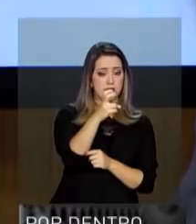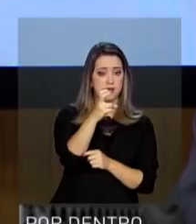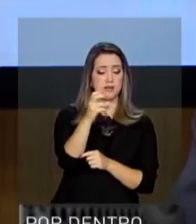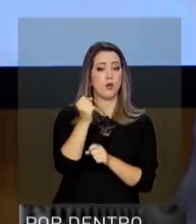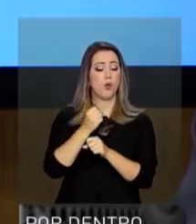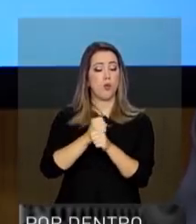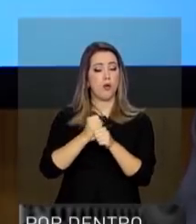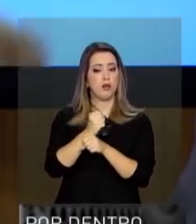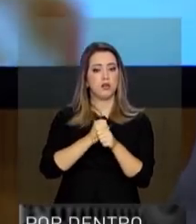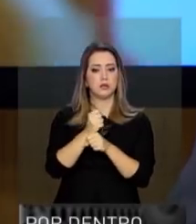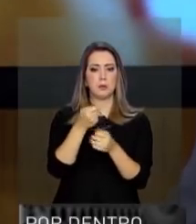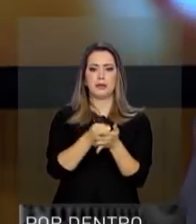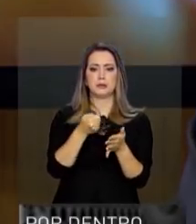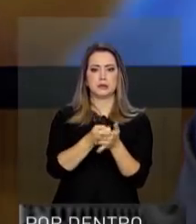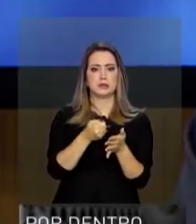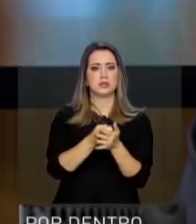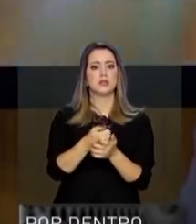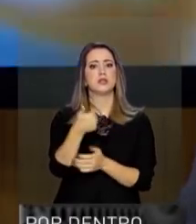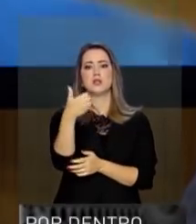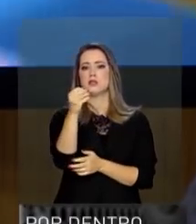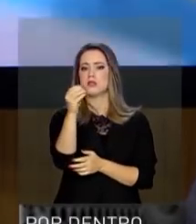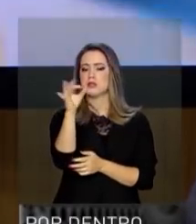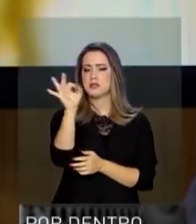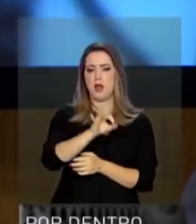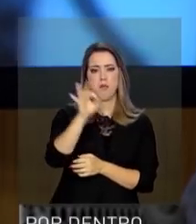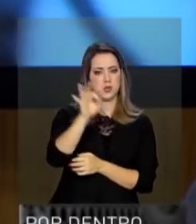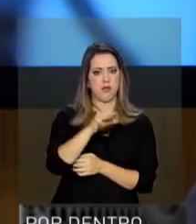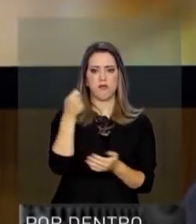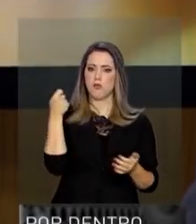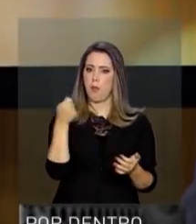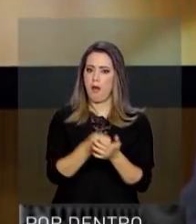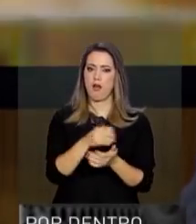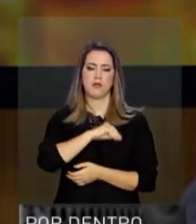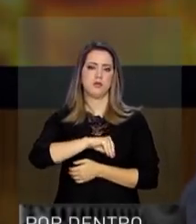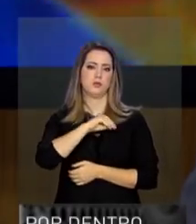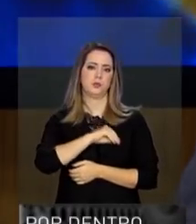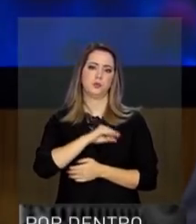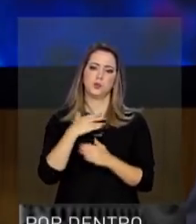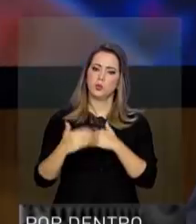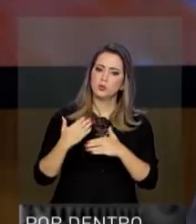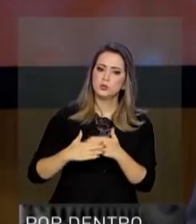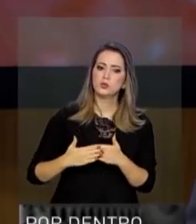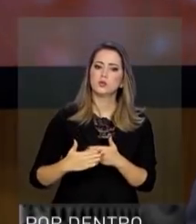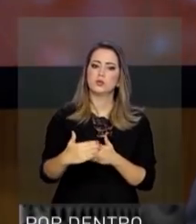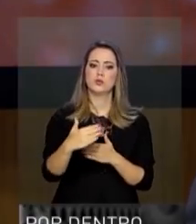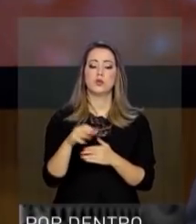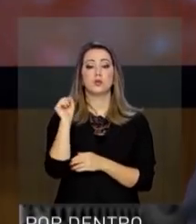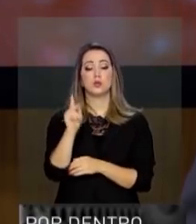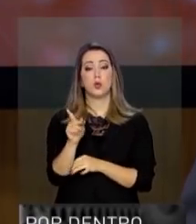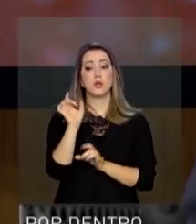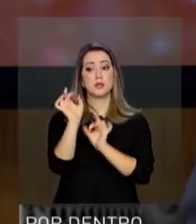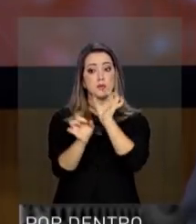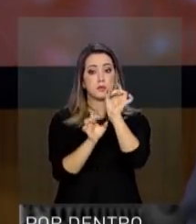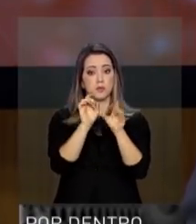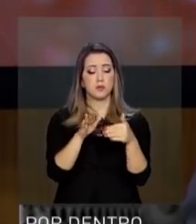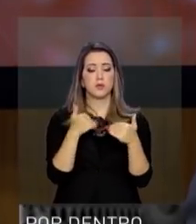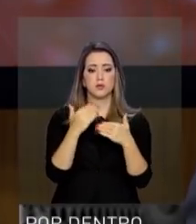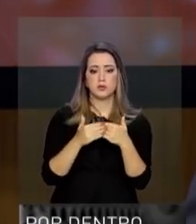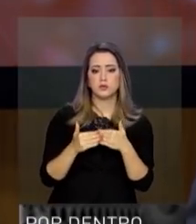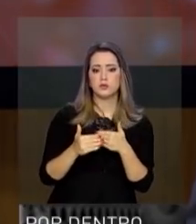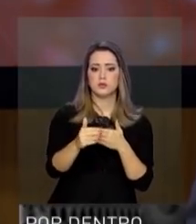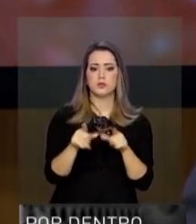de 100%. Não muda muito, a pessoa com deficiência na sua aposentadoria continua com uma aposentadoria bem especial, e vou além também,